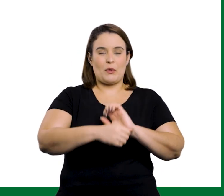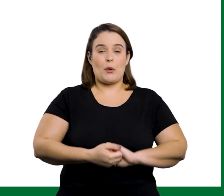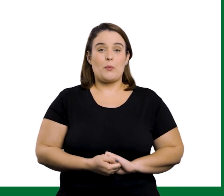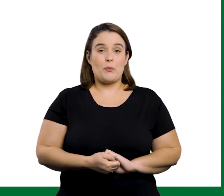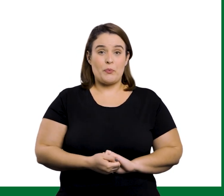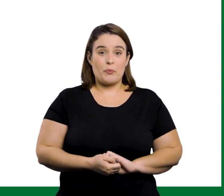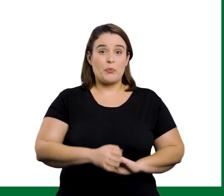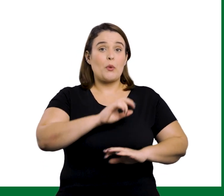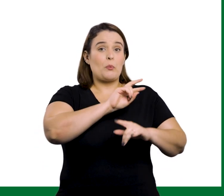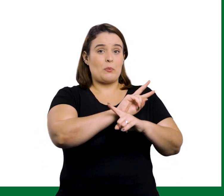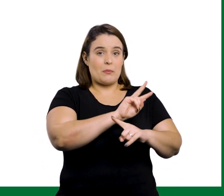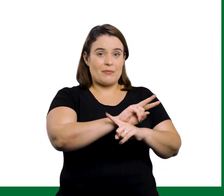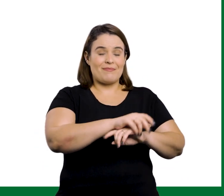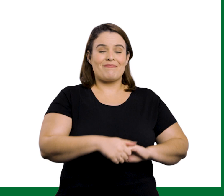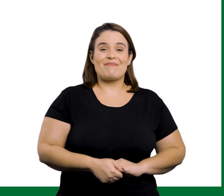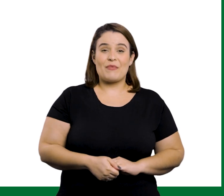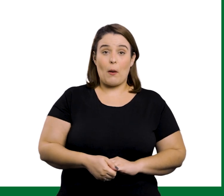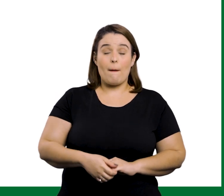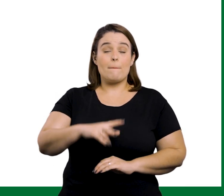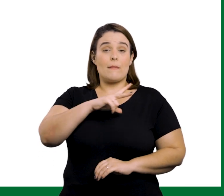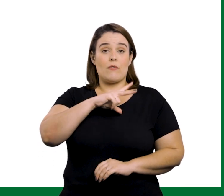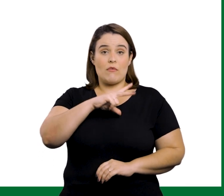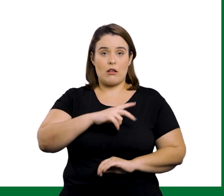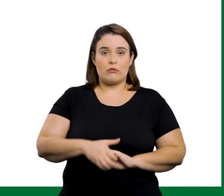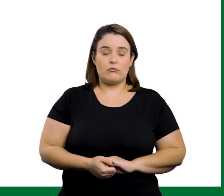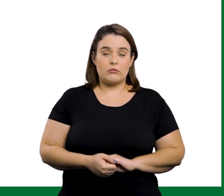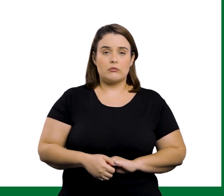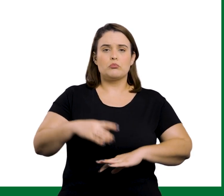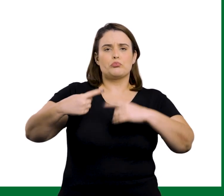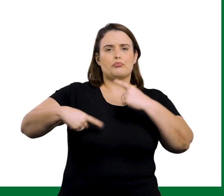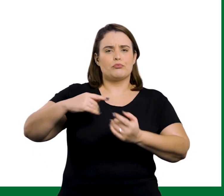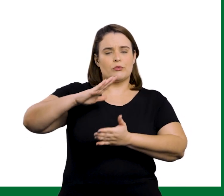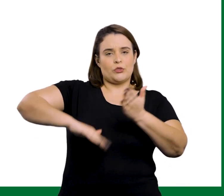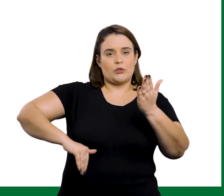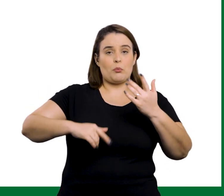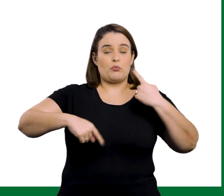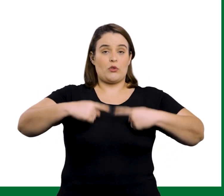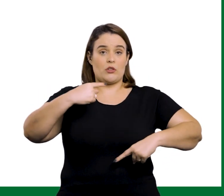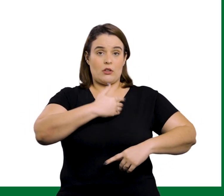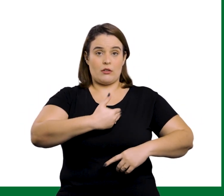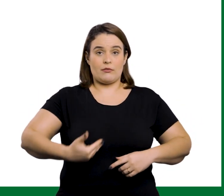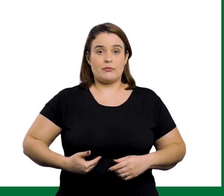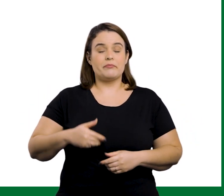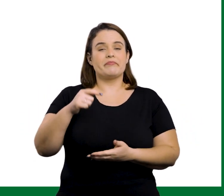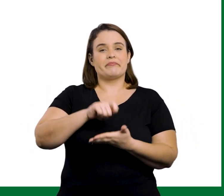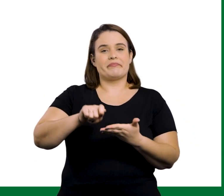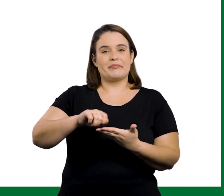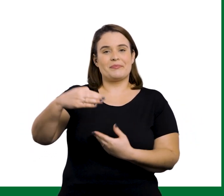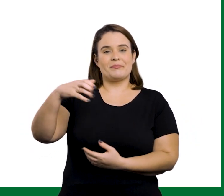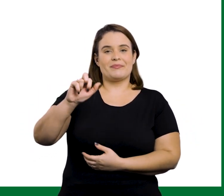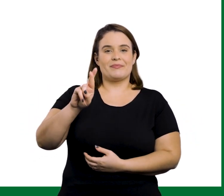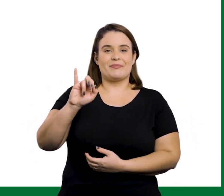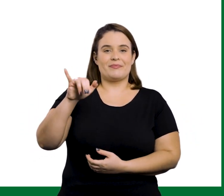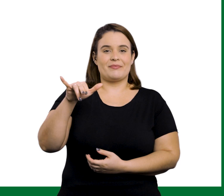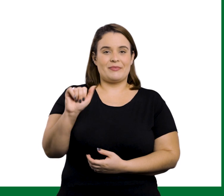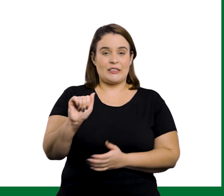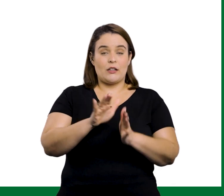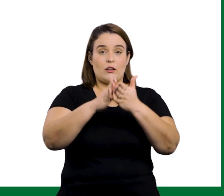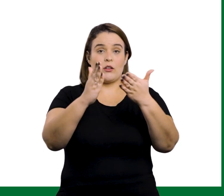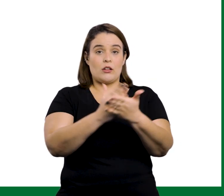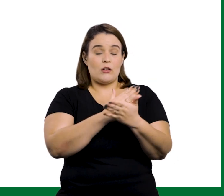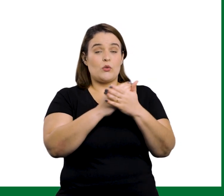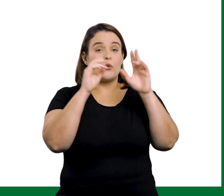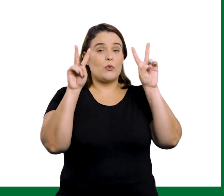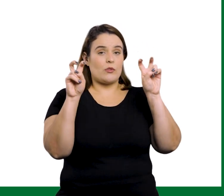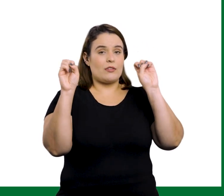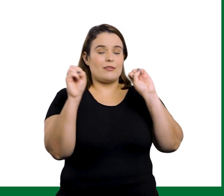O Público, o Privado e a Despolitização nas Políticas Educacionais, escrito por Marina Avelar, do livro